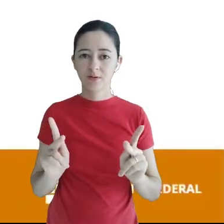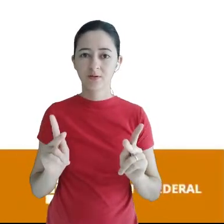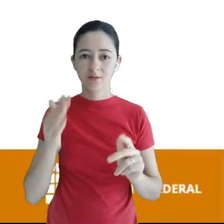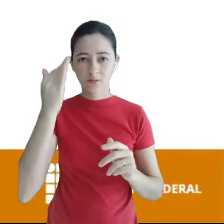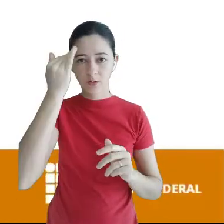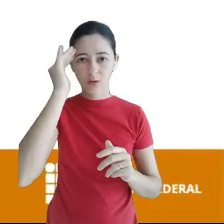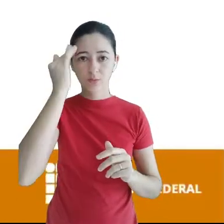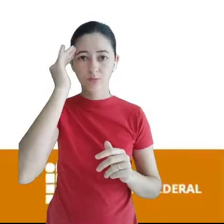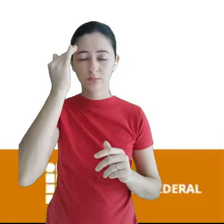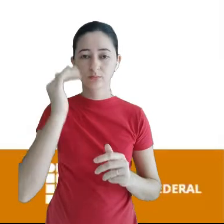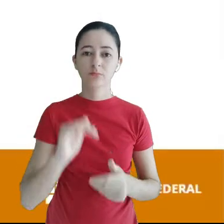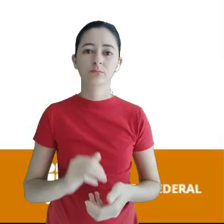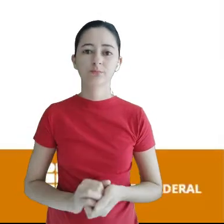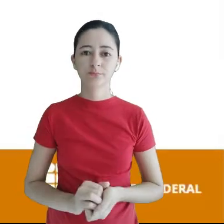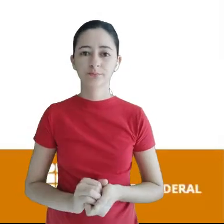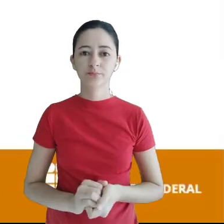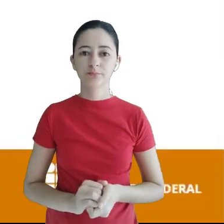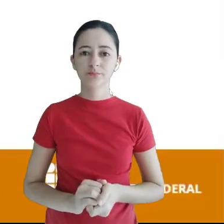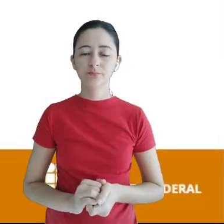Está claro isso, pessoal?